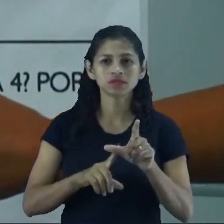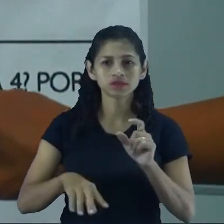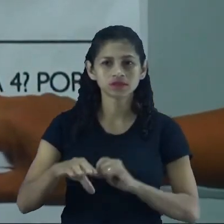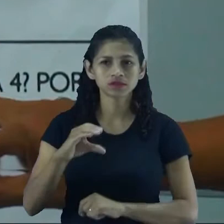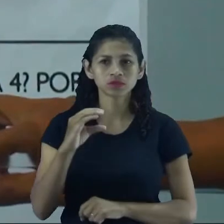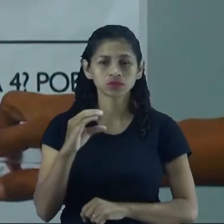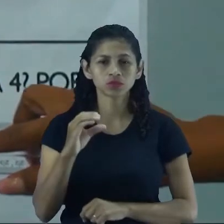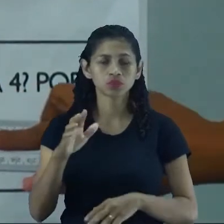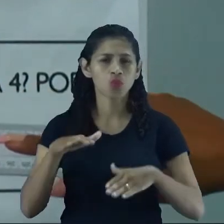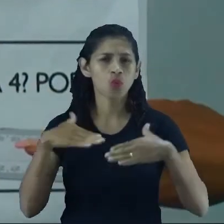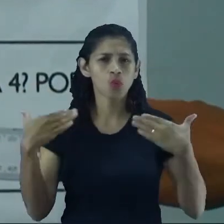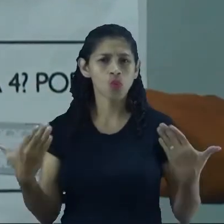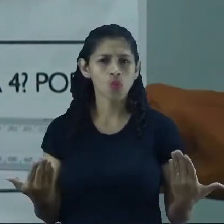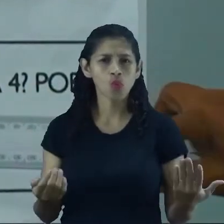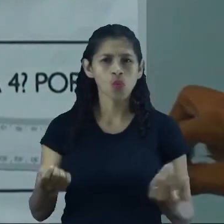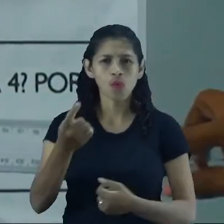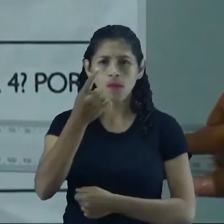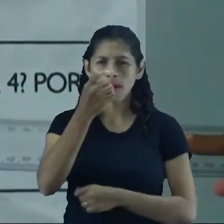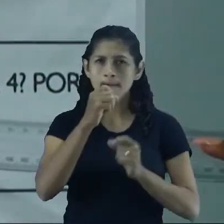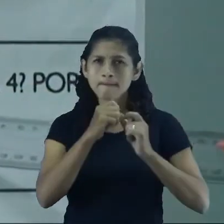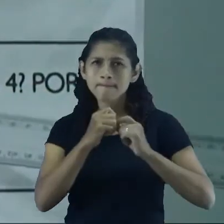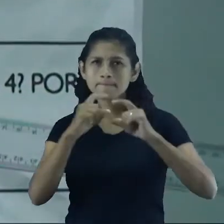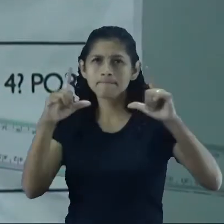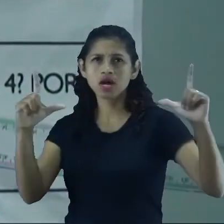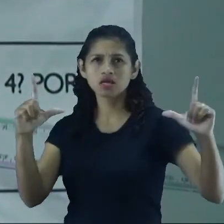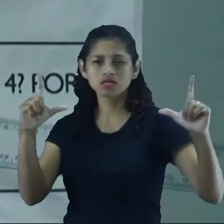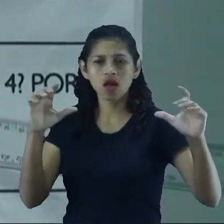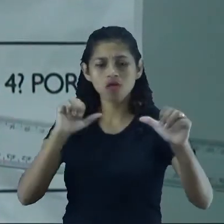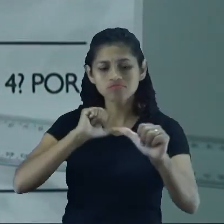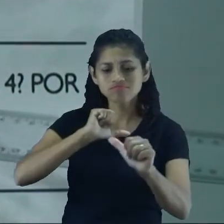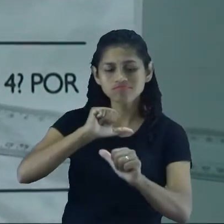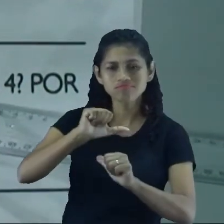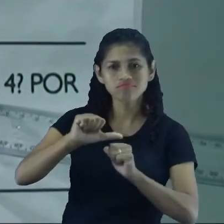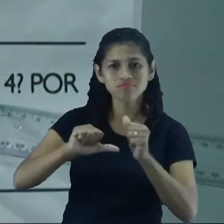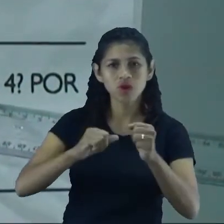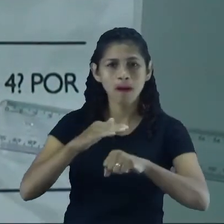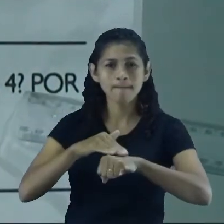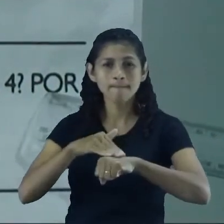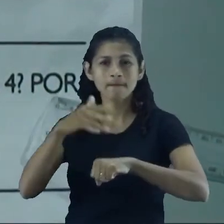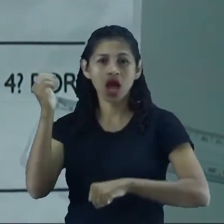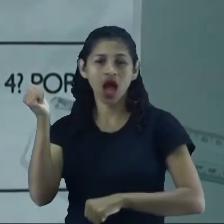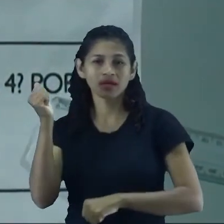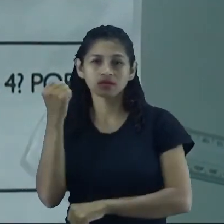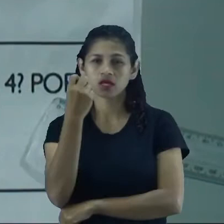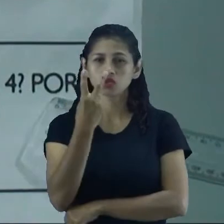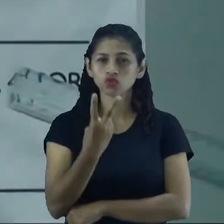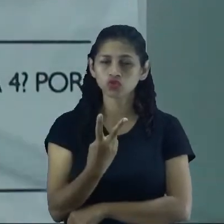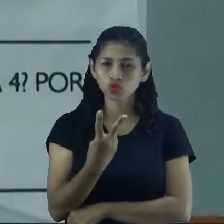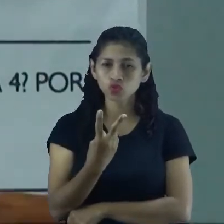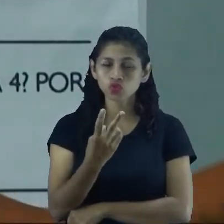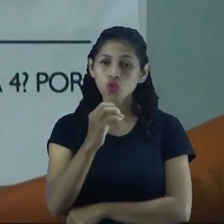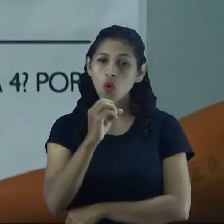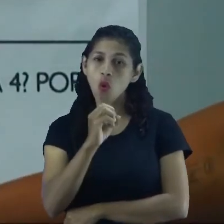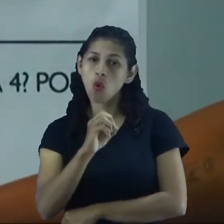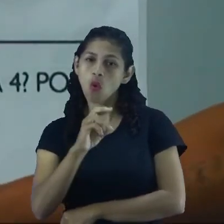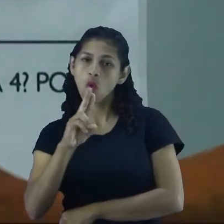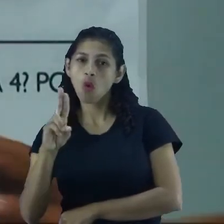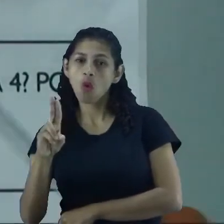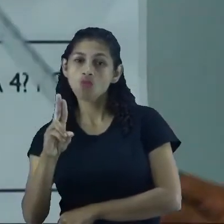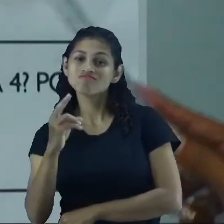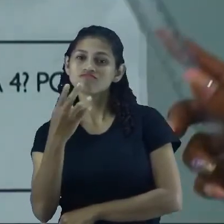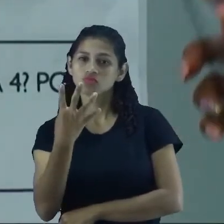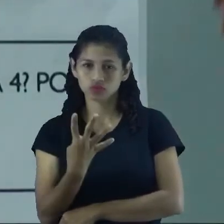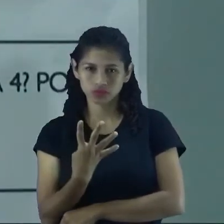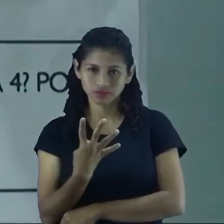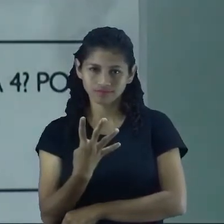Qual paisagem sofreu mais modificações, a 2 ou a 4? E por quê?